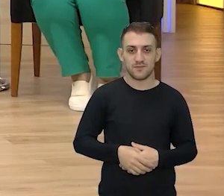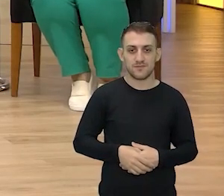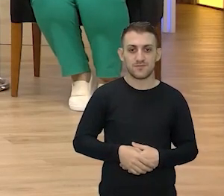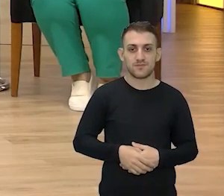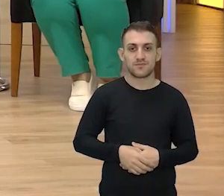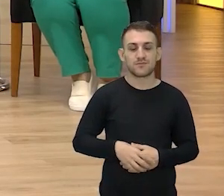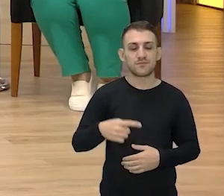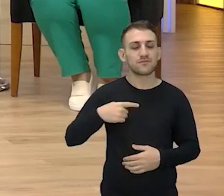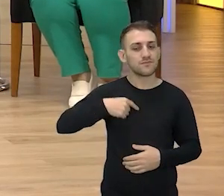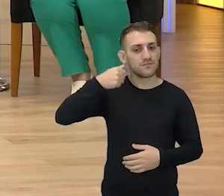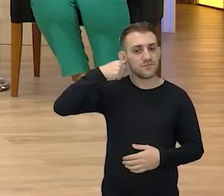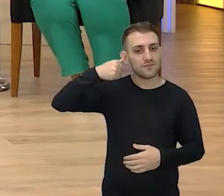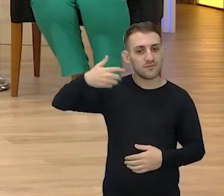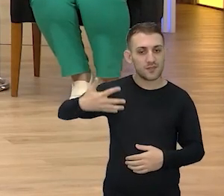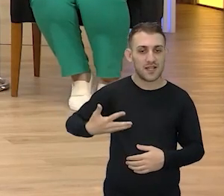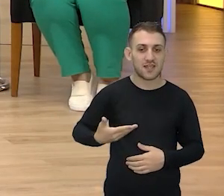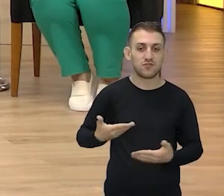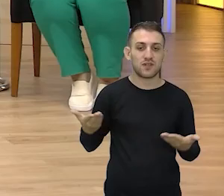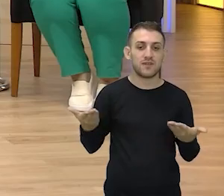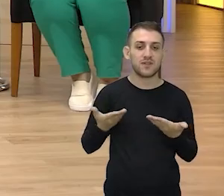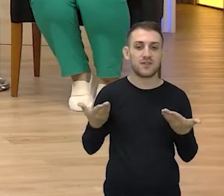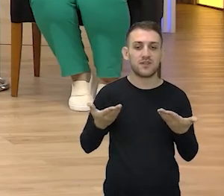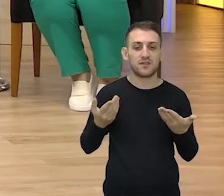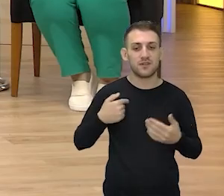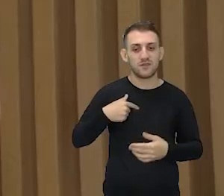vou me autodescrever. Eu sou a Paula.